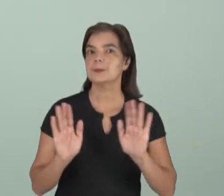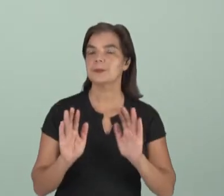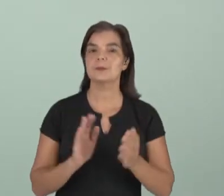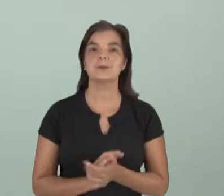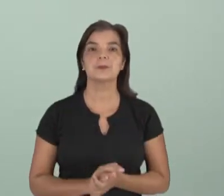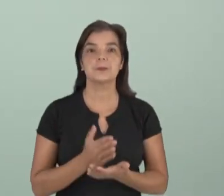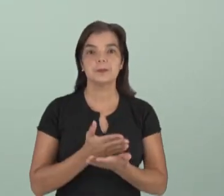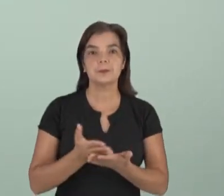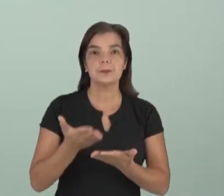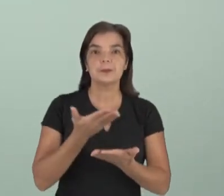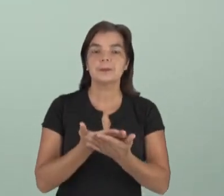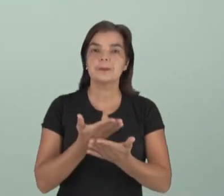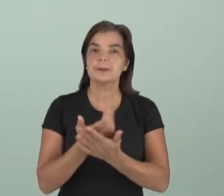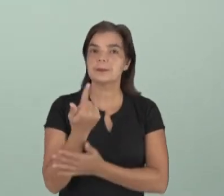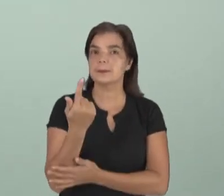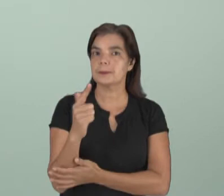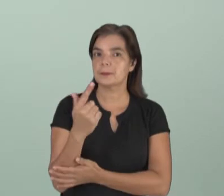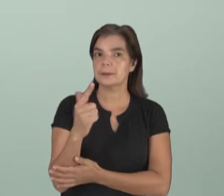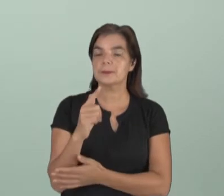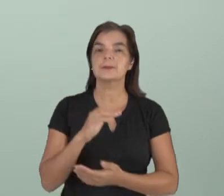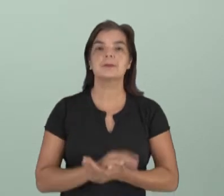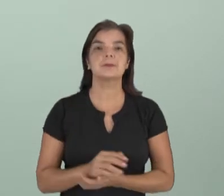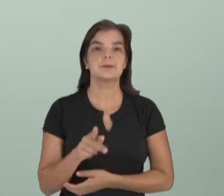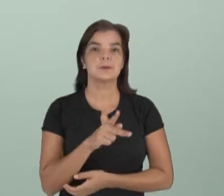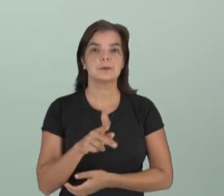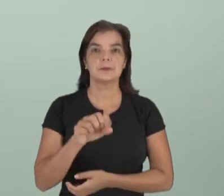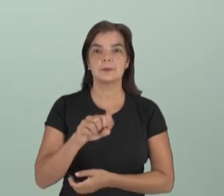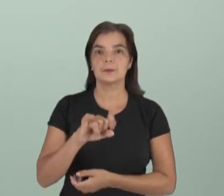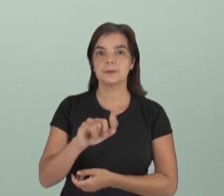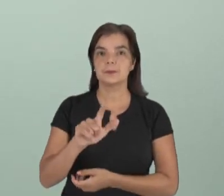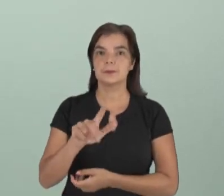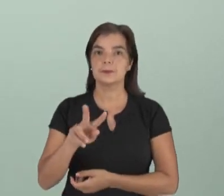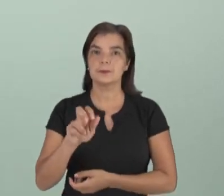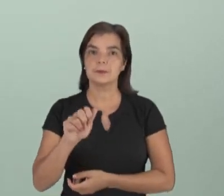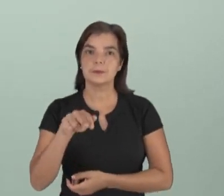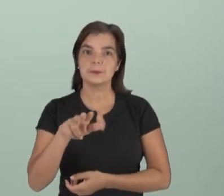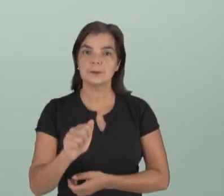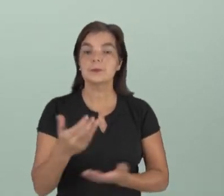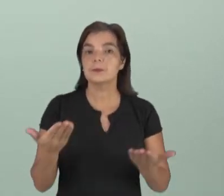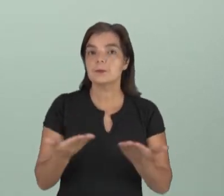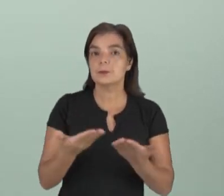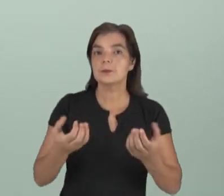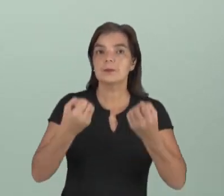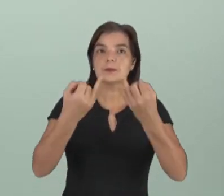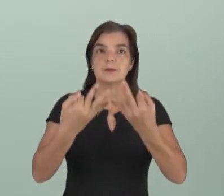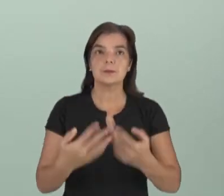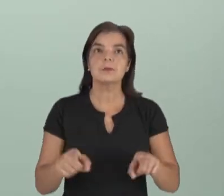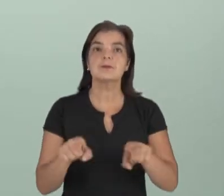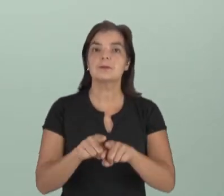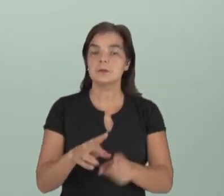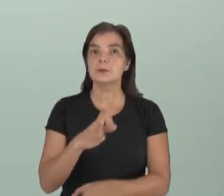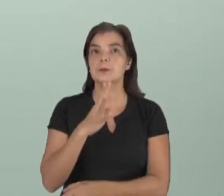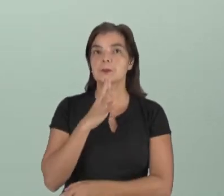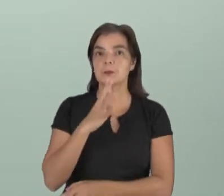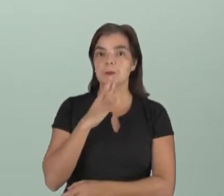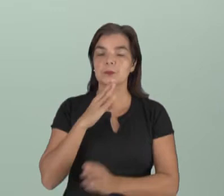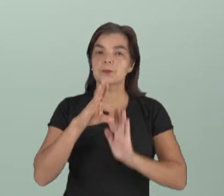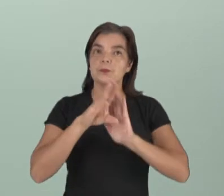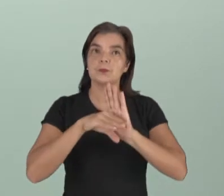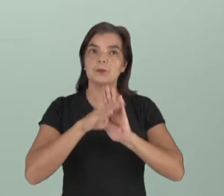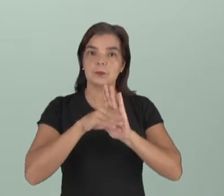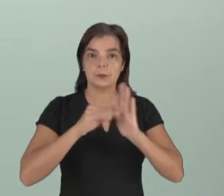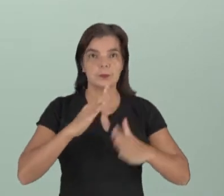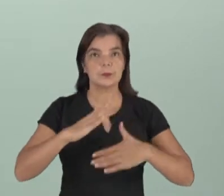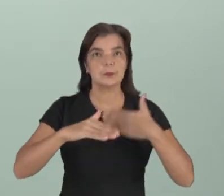Olá, pessoal! Vamos iniciar mais uma aula de Geografia. Eu sou a professora Silvana e hoje nós vamos falar sobre conhecimento do conceito